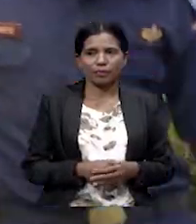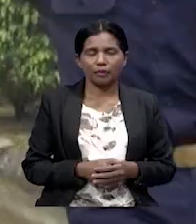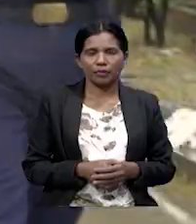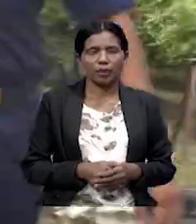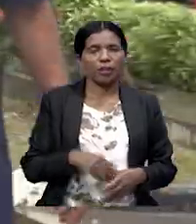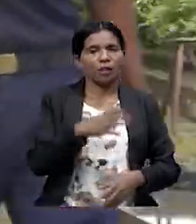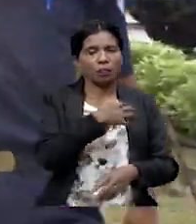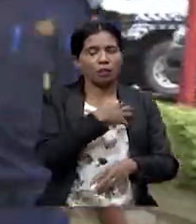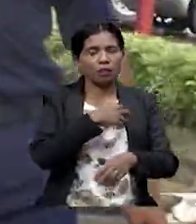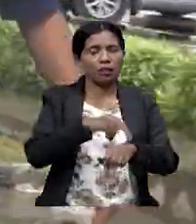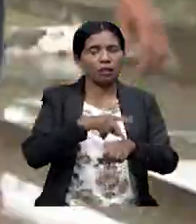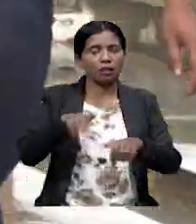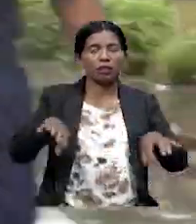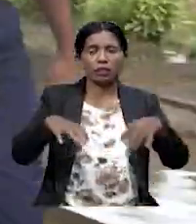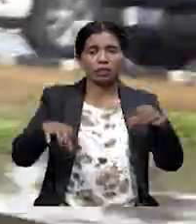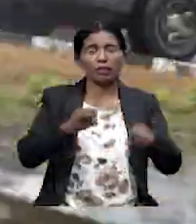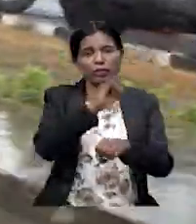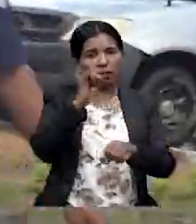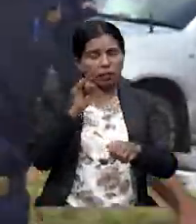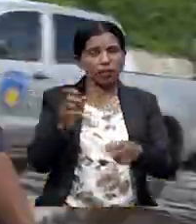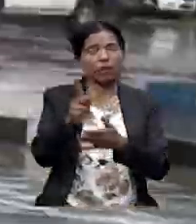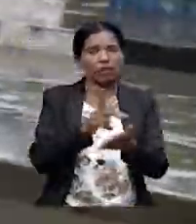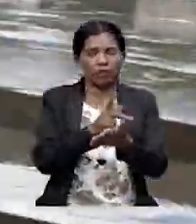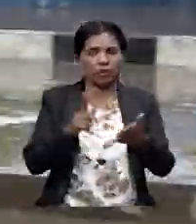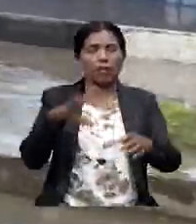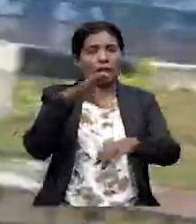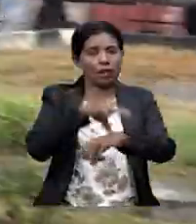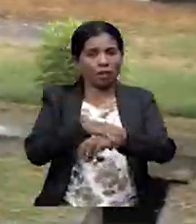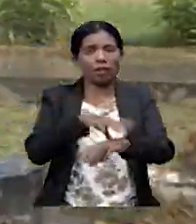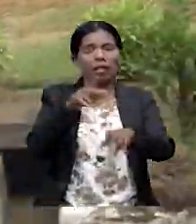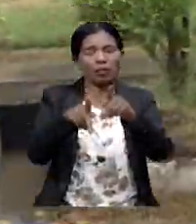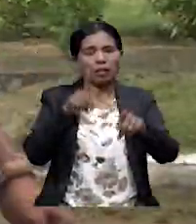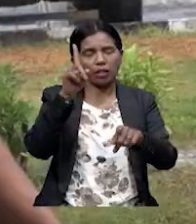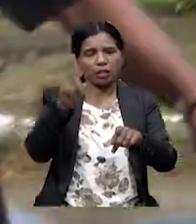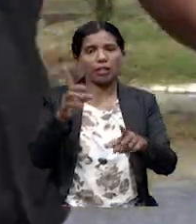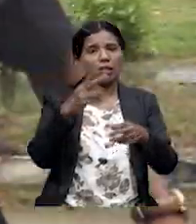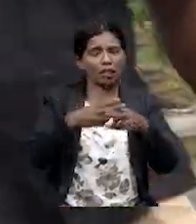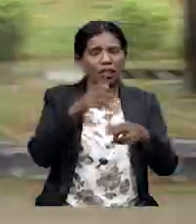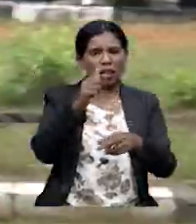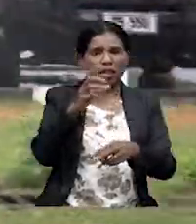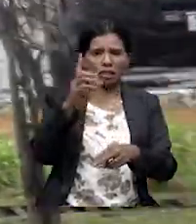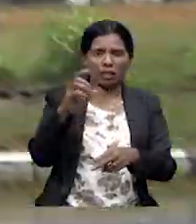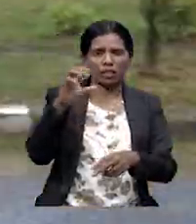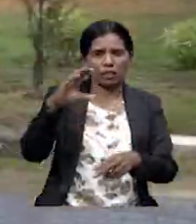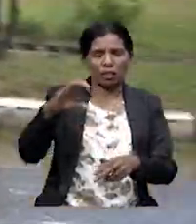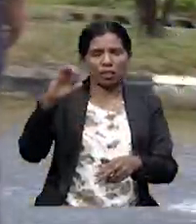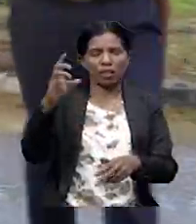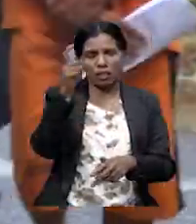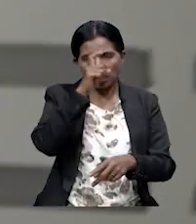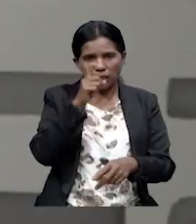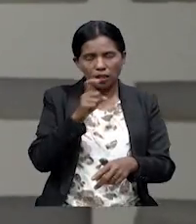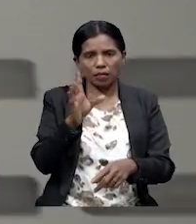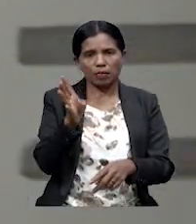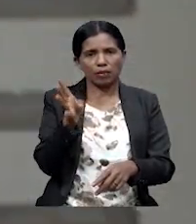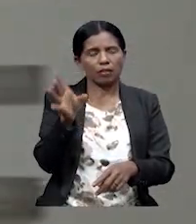Polícia Nacional Serviço de Investigação Criminal captura cidadão ida ho inicial ADCA tinan hatnu resintolo ia Porto